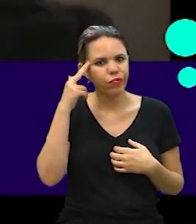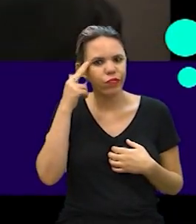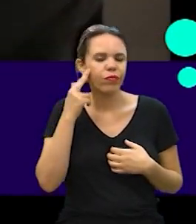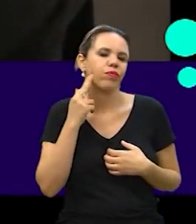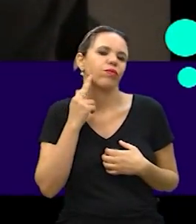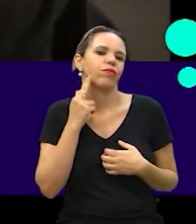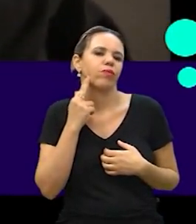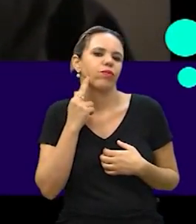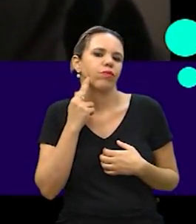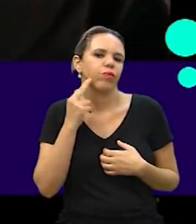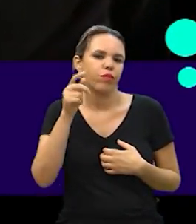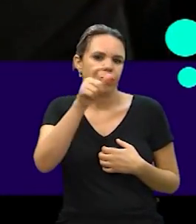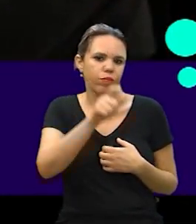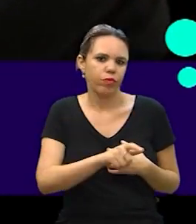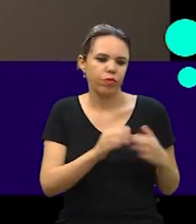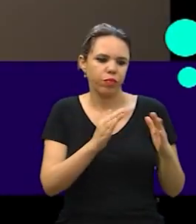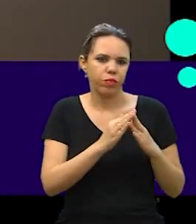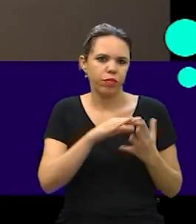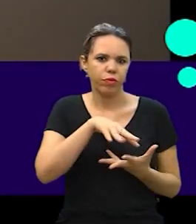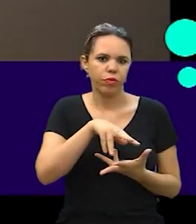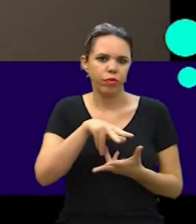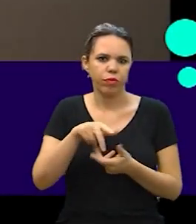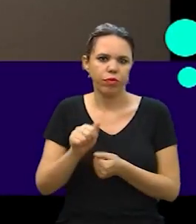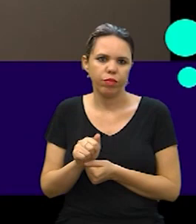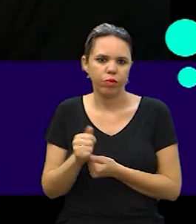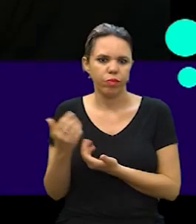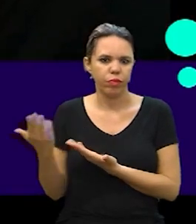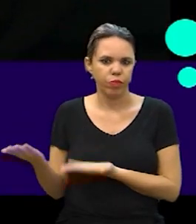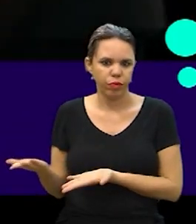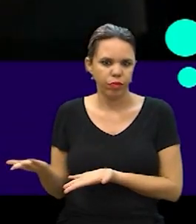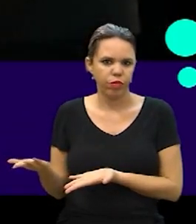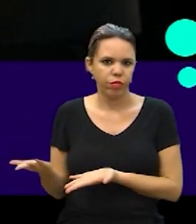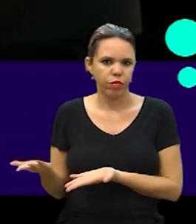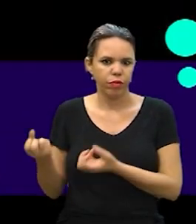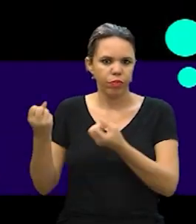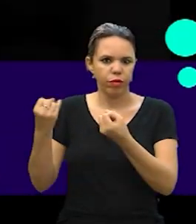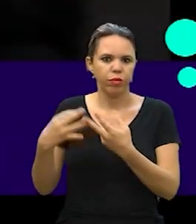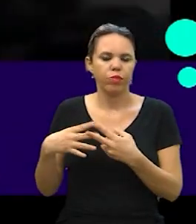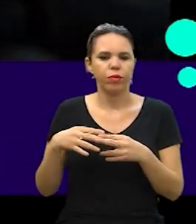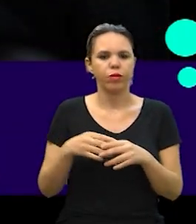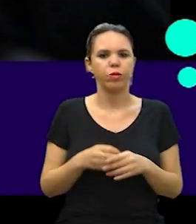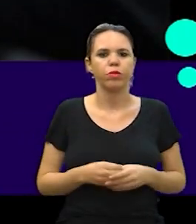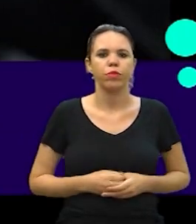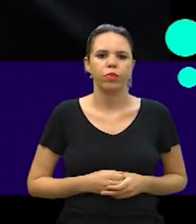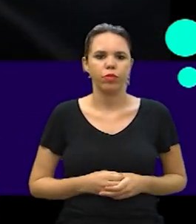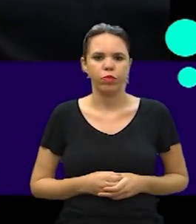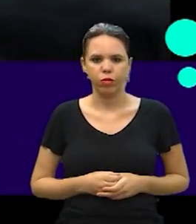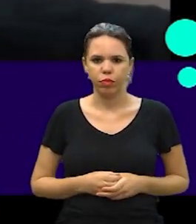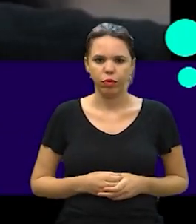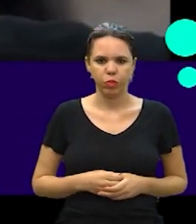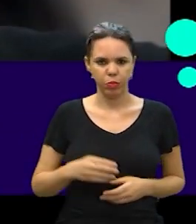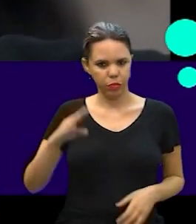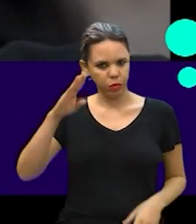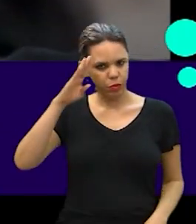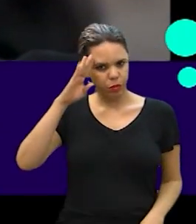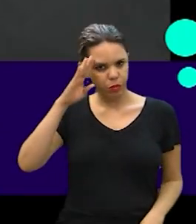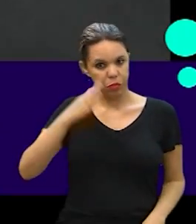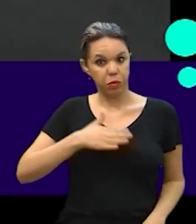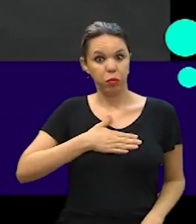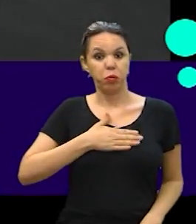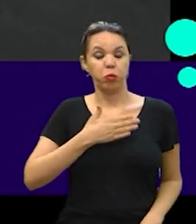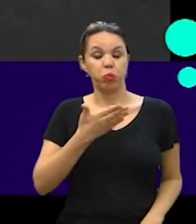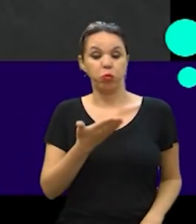envolvem uma desconhecida habitante do planeta Arrakis. Ele conta para Duncan, um fiel soldado, e